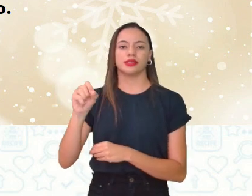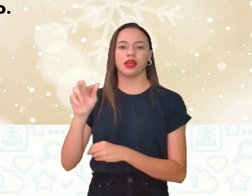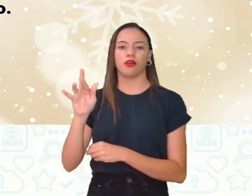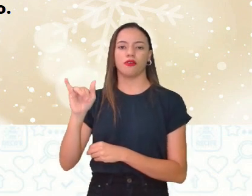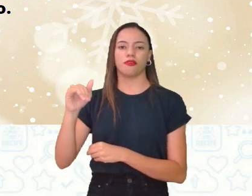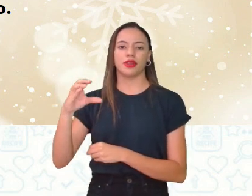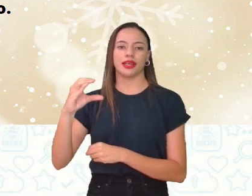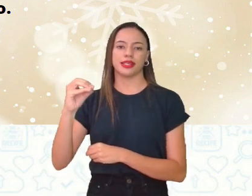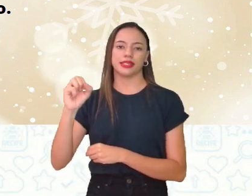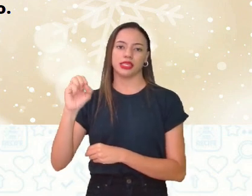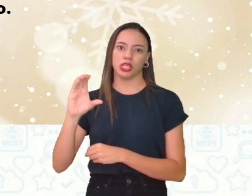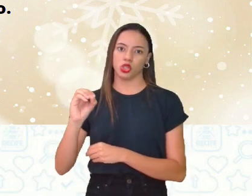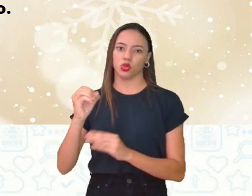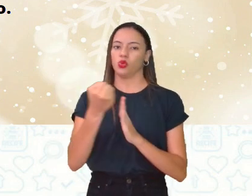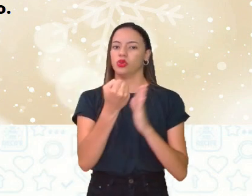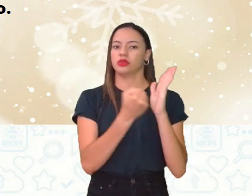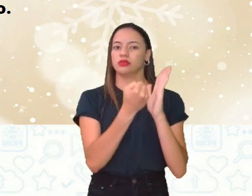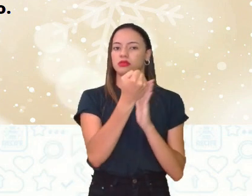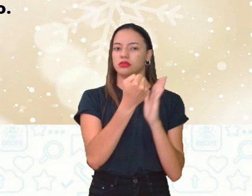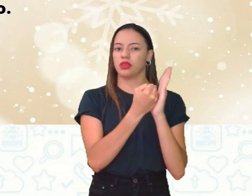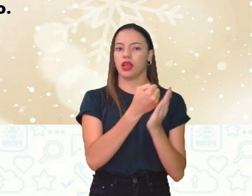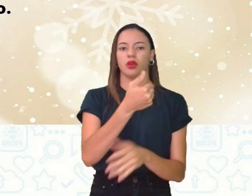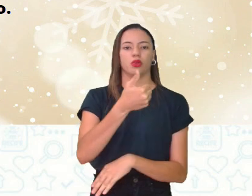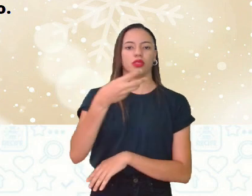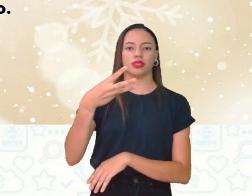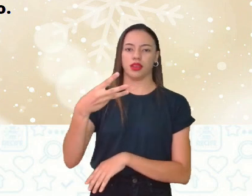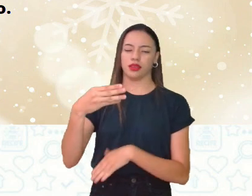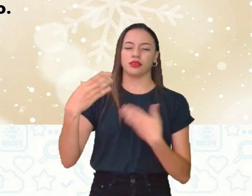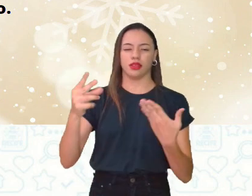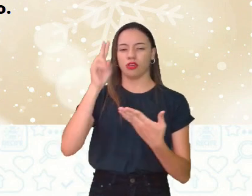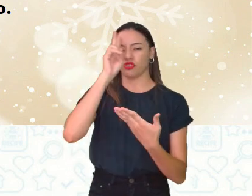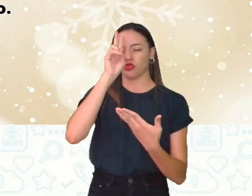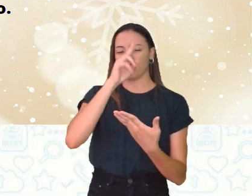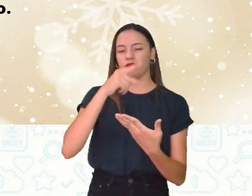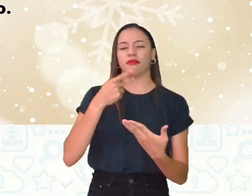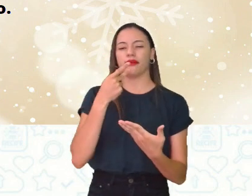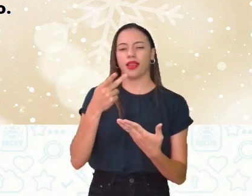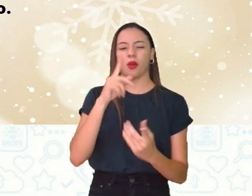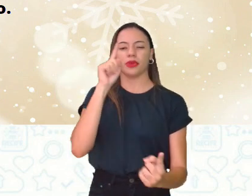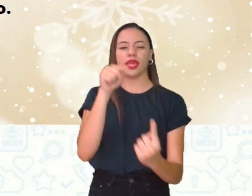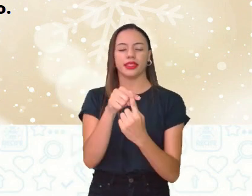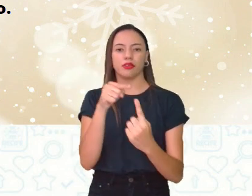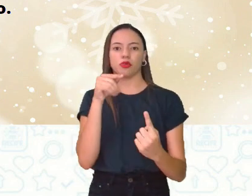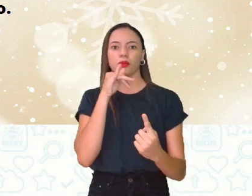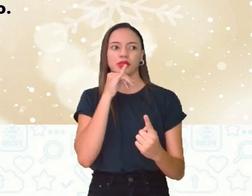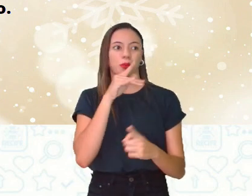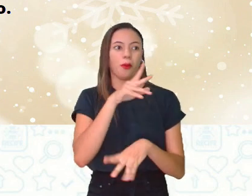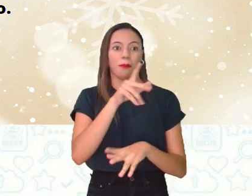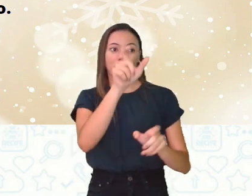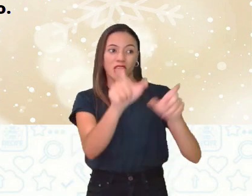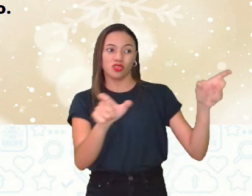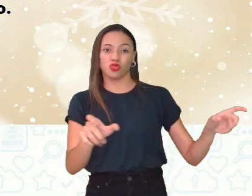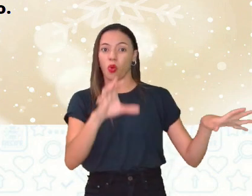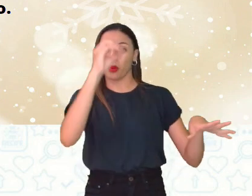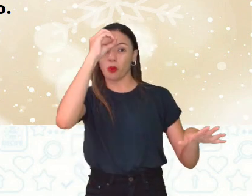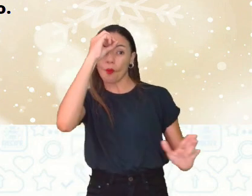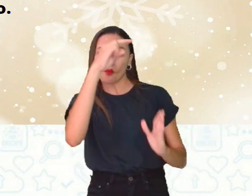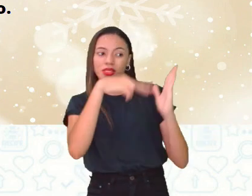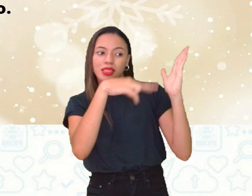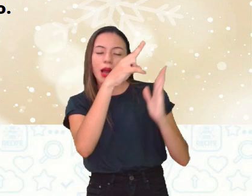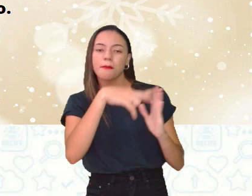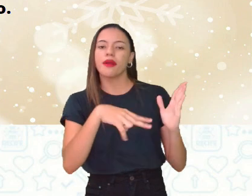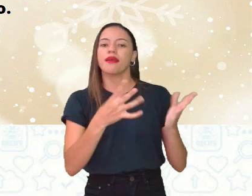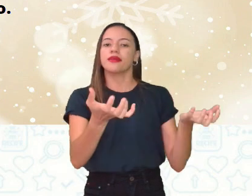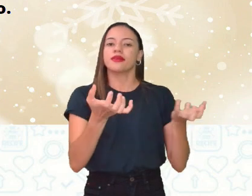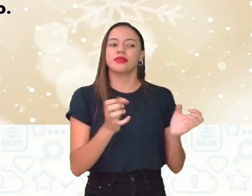século XIII, que naquela história que eu falei, de catequizar as pessoas que não sabiam ler, ele tinha dificuldade para contar